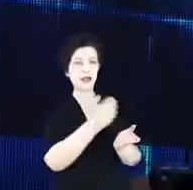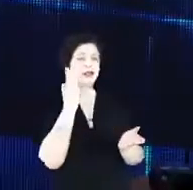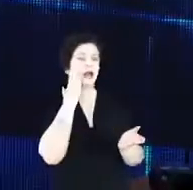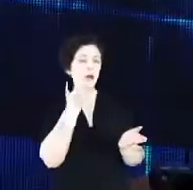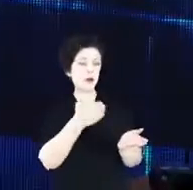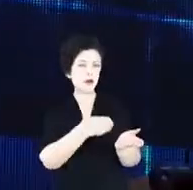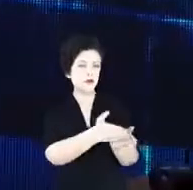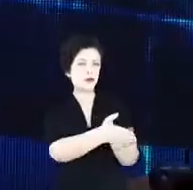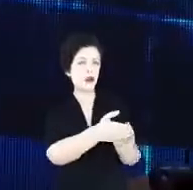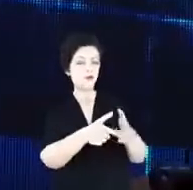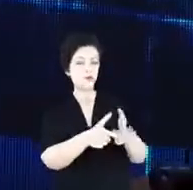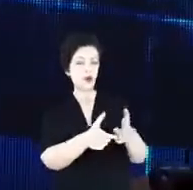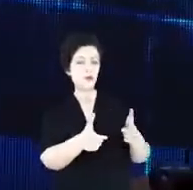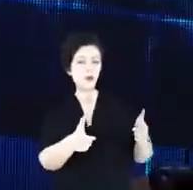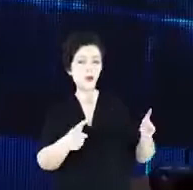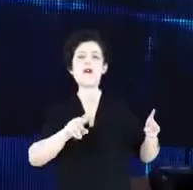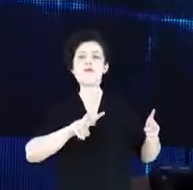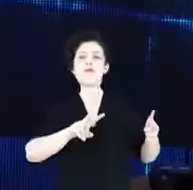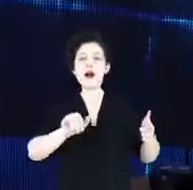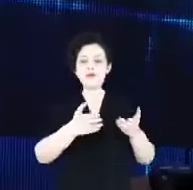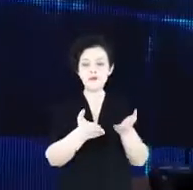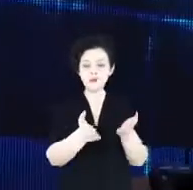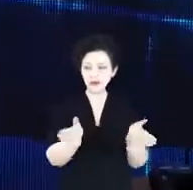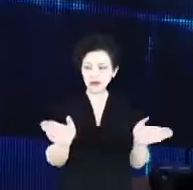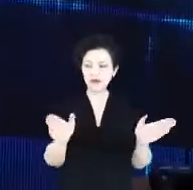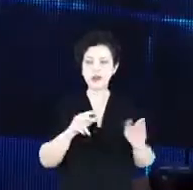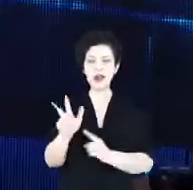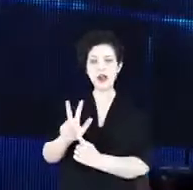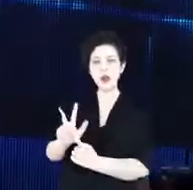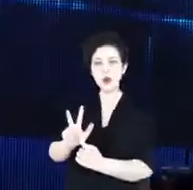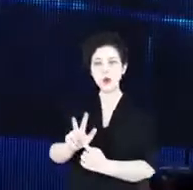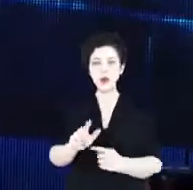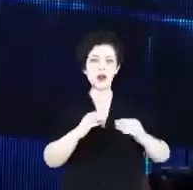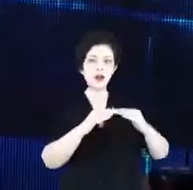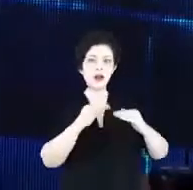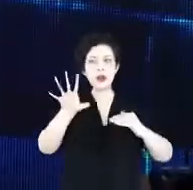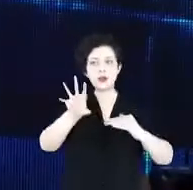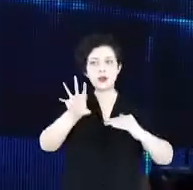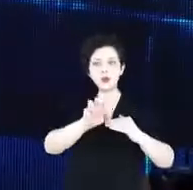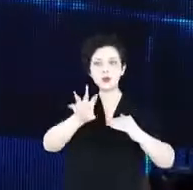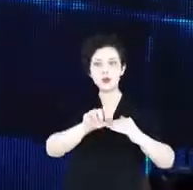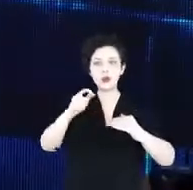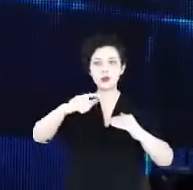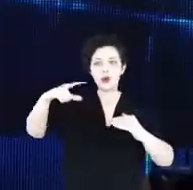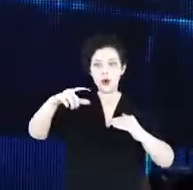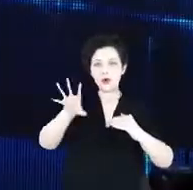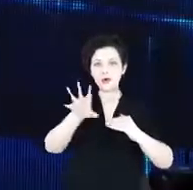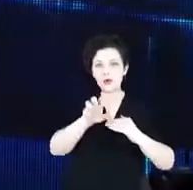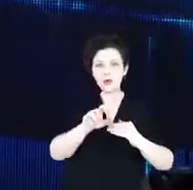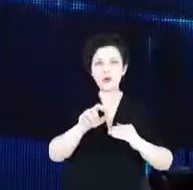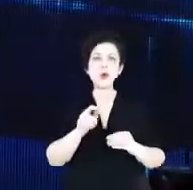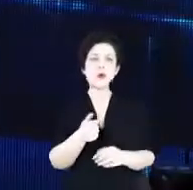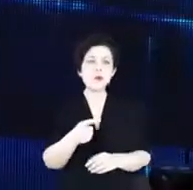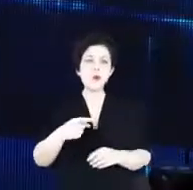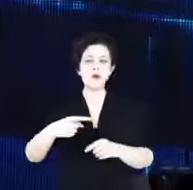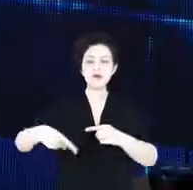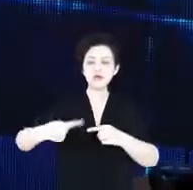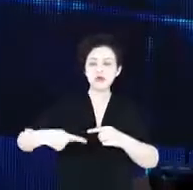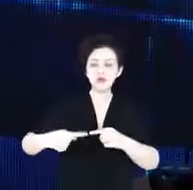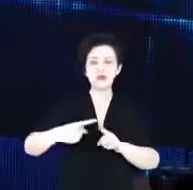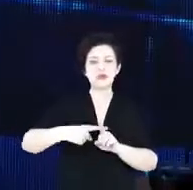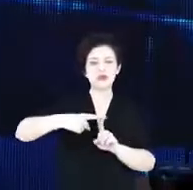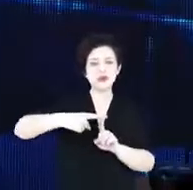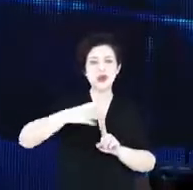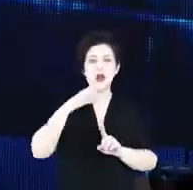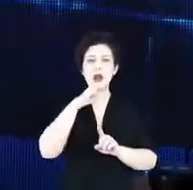do setor, a gente tem basicamente eólica e solar prevista, um pouco de térmica, um pouco de regularização de sistema, mas, em grande medida,